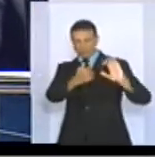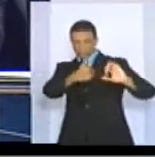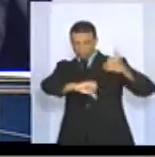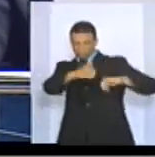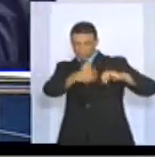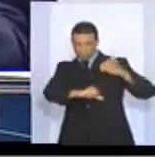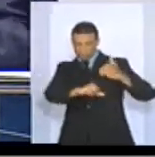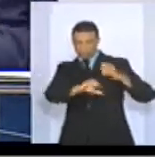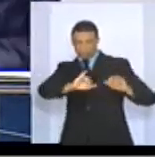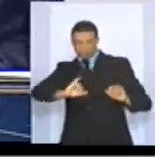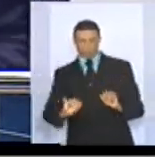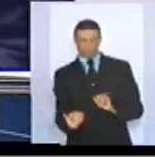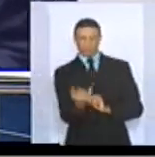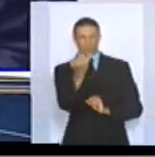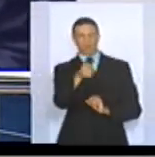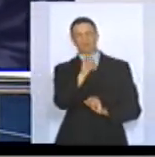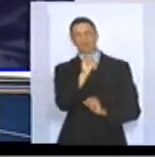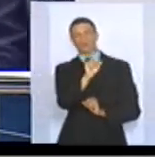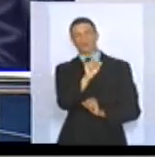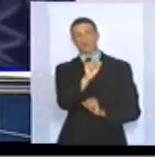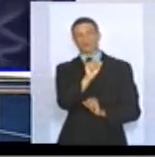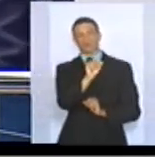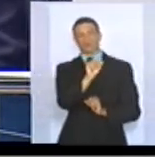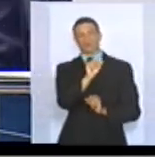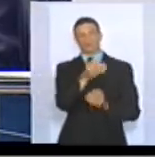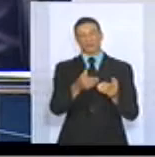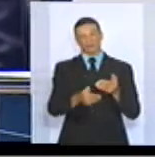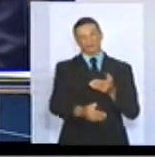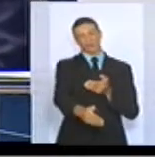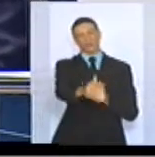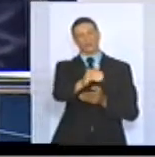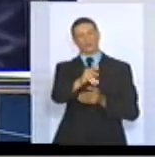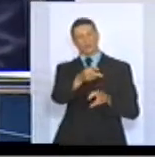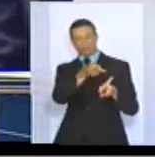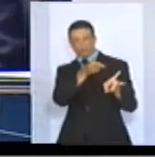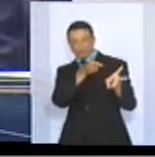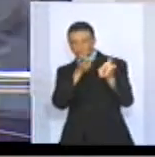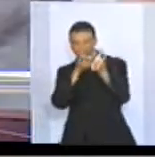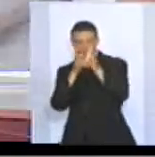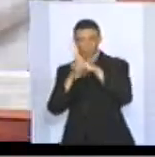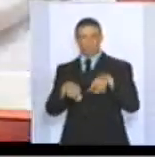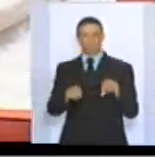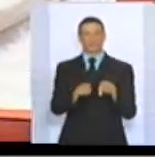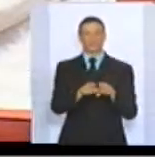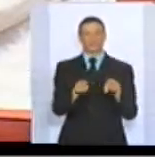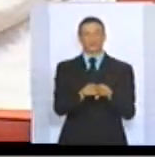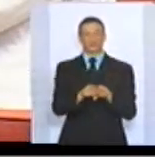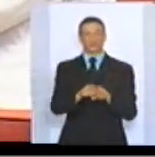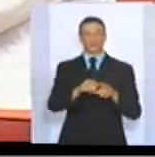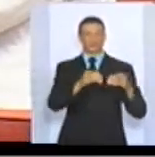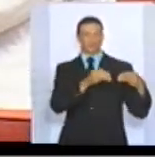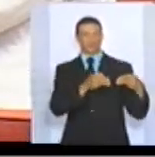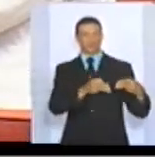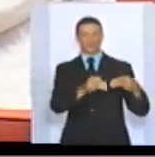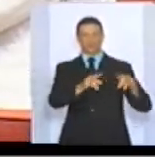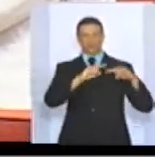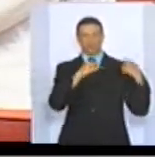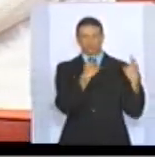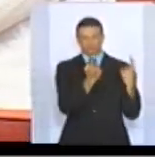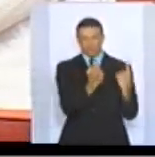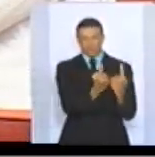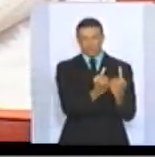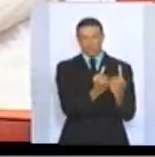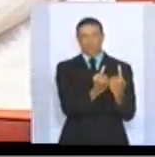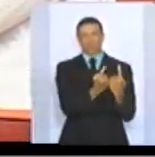momento oportuno, e aí sim, quando se realizarão as sustentações orais no plenário, a extensão